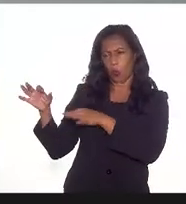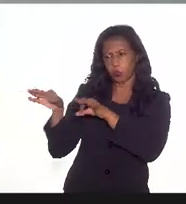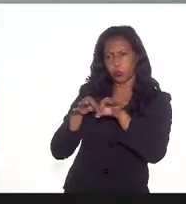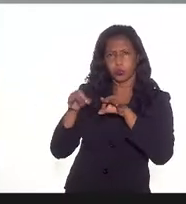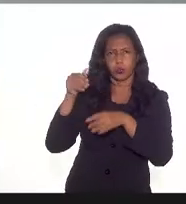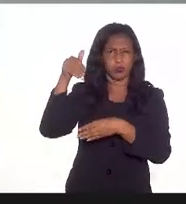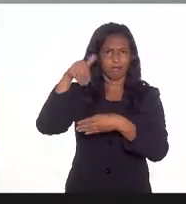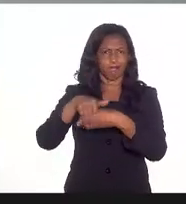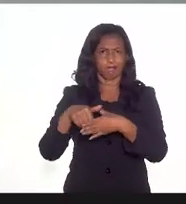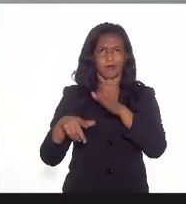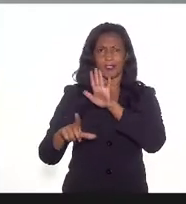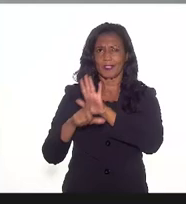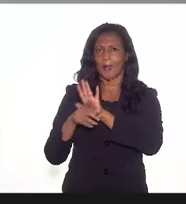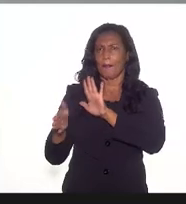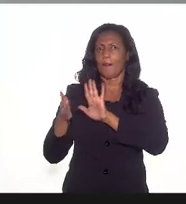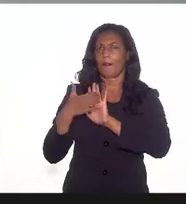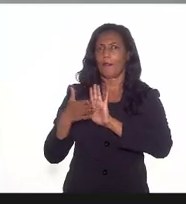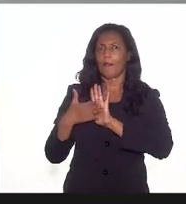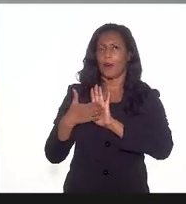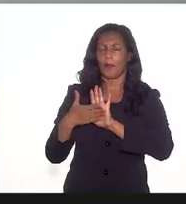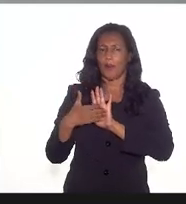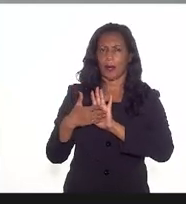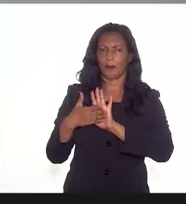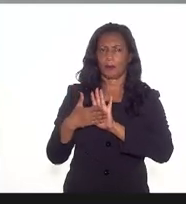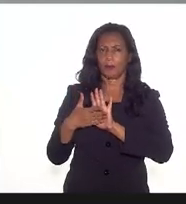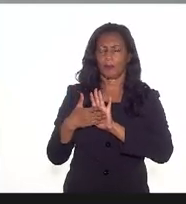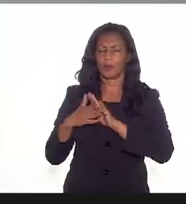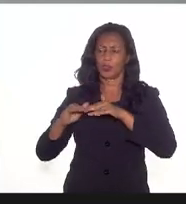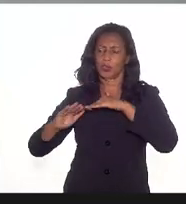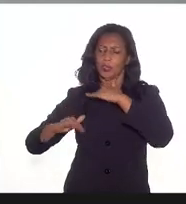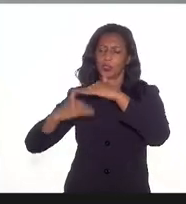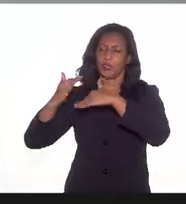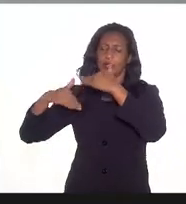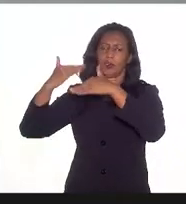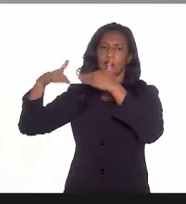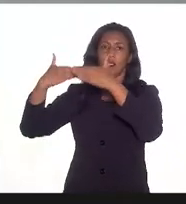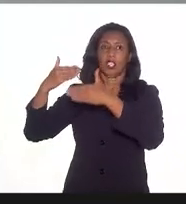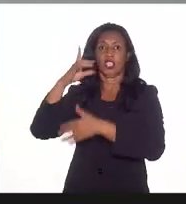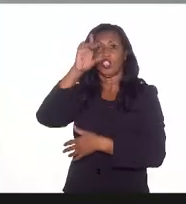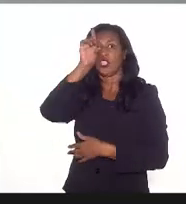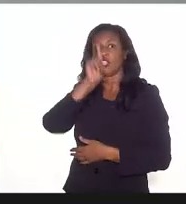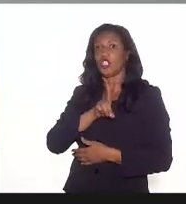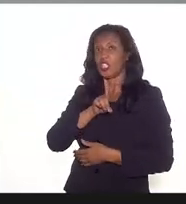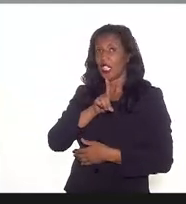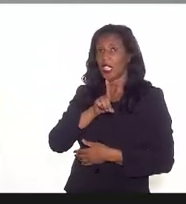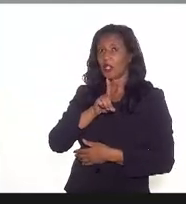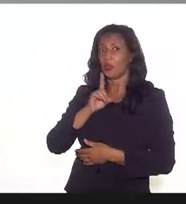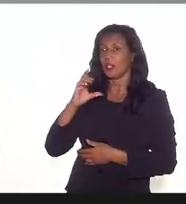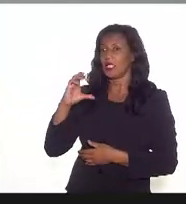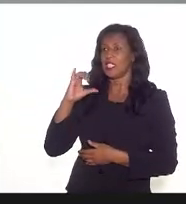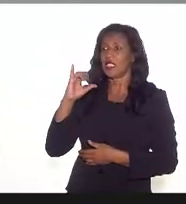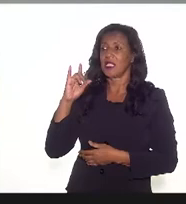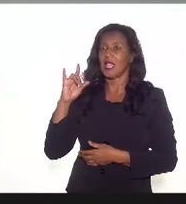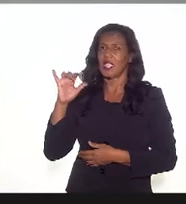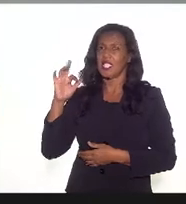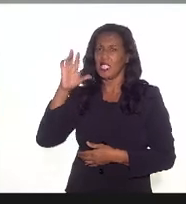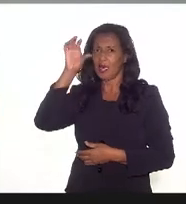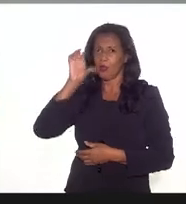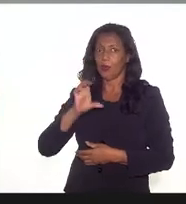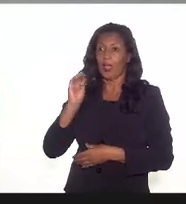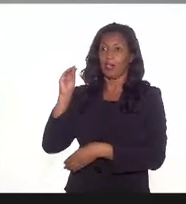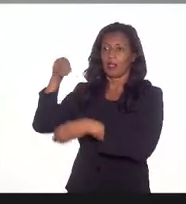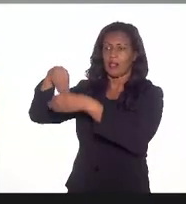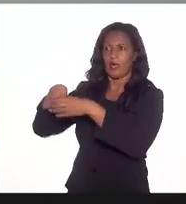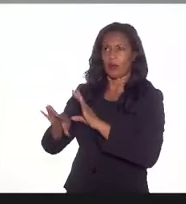lei que propõe a instituição de um plano de desenvolvimento, cidadania e direitos em território de favela, porque, decididamente, eu acho que a